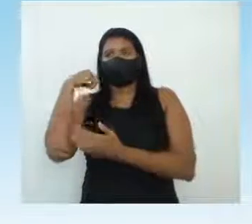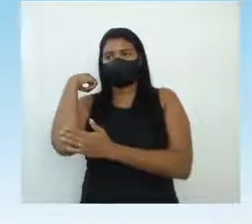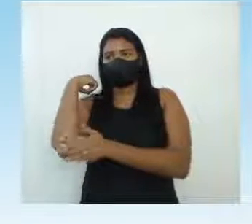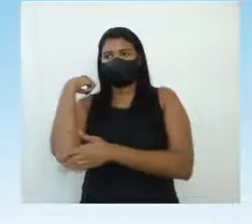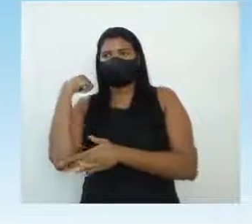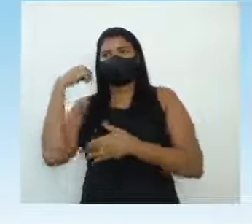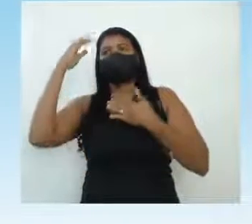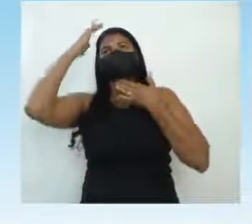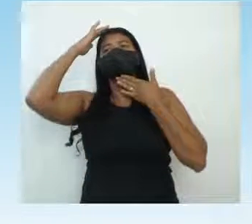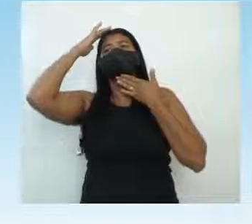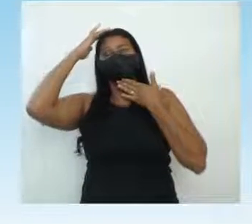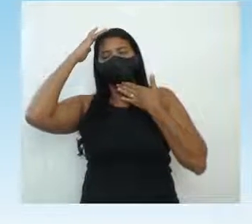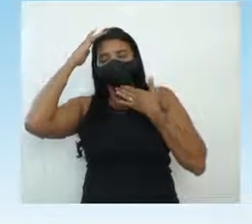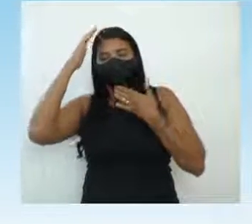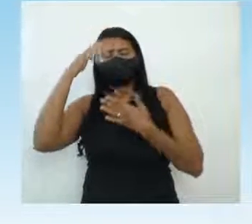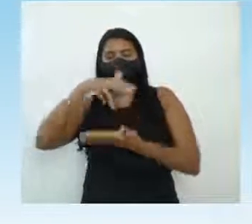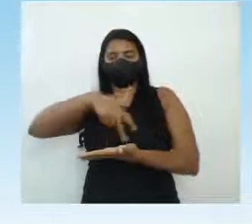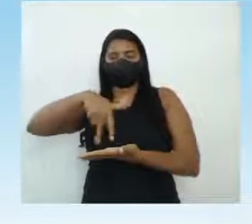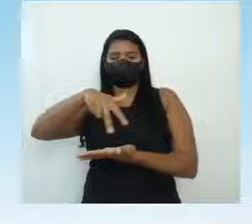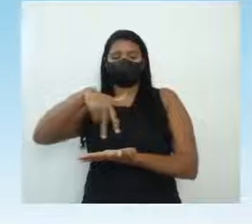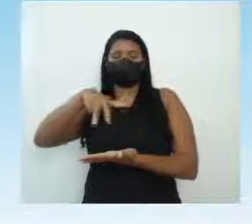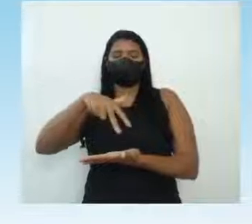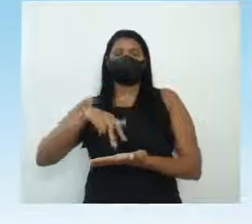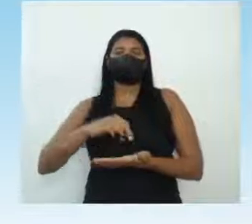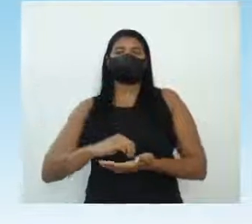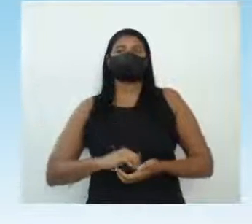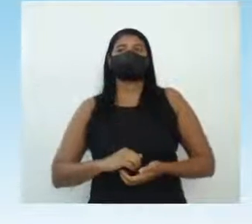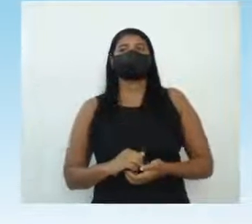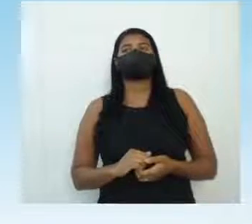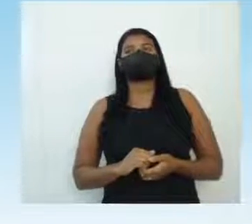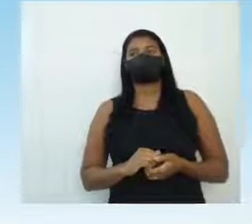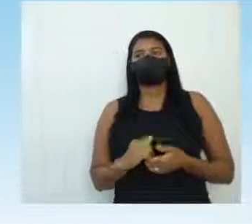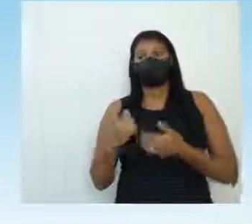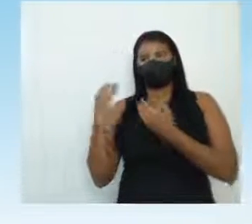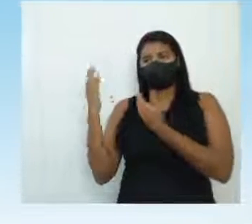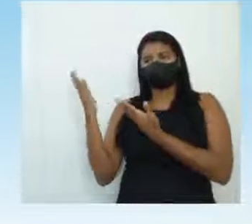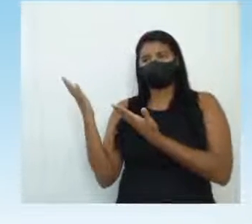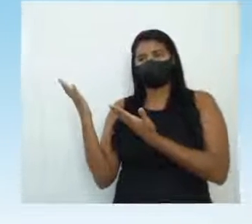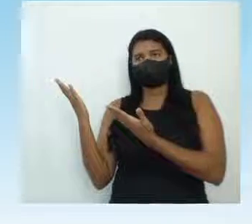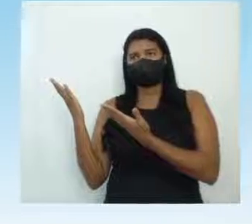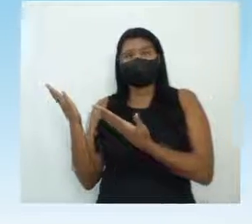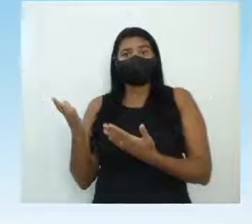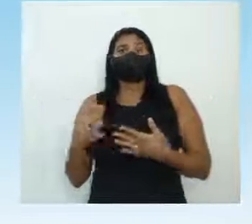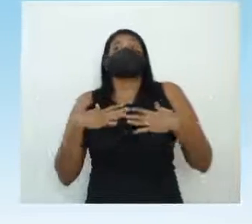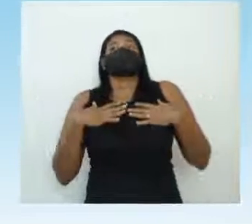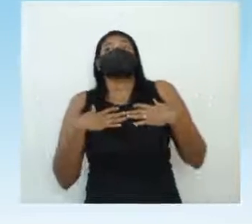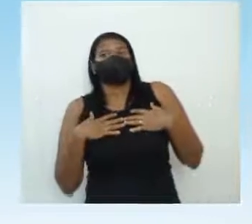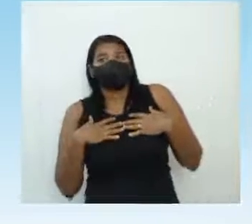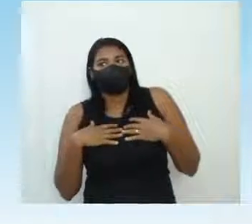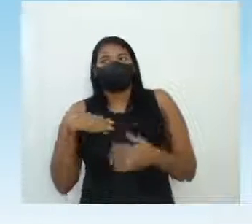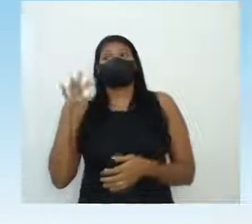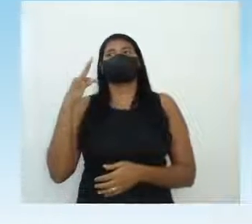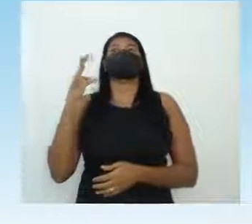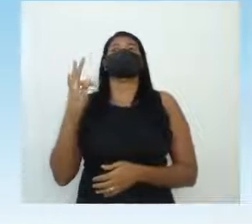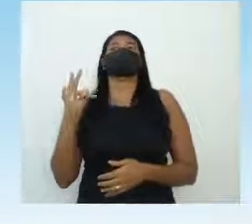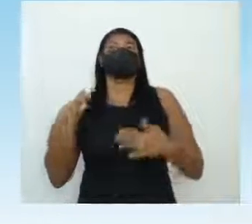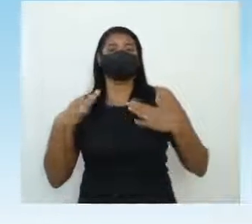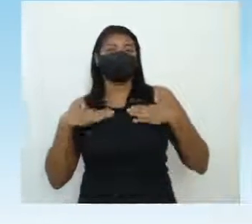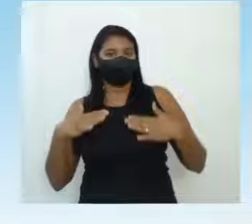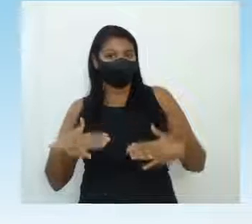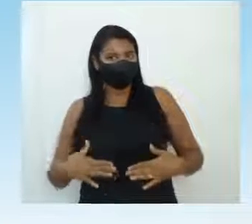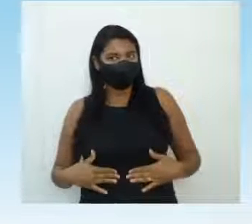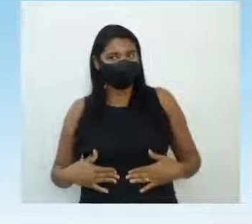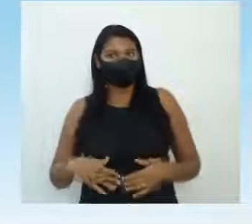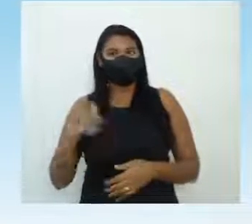observem aí, né? E esse movimento aí, a gente sente uma certa dor, mas quem está preparado para isso